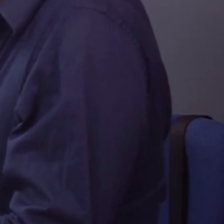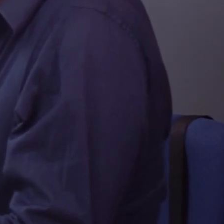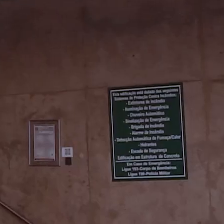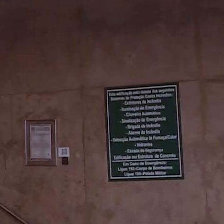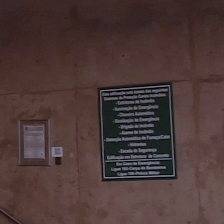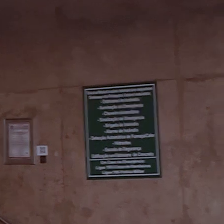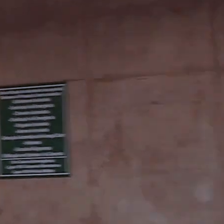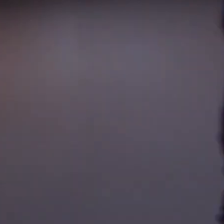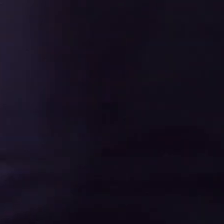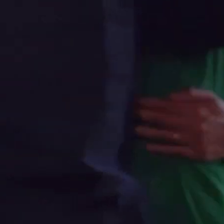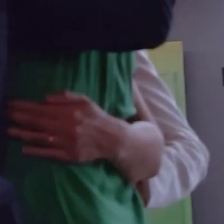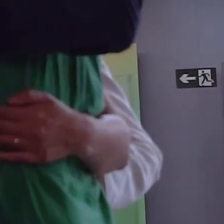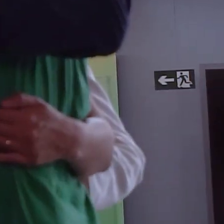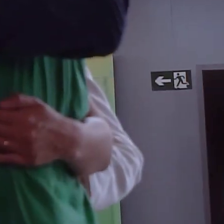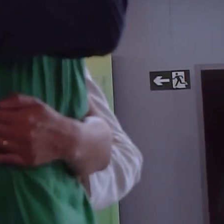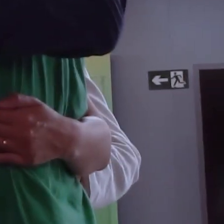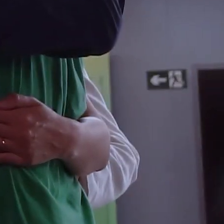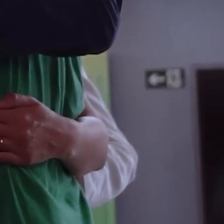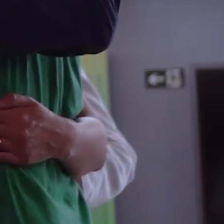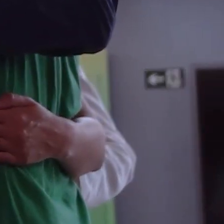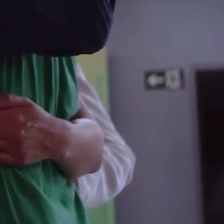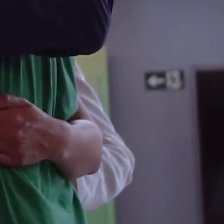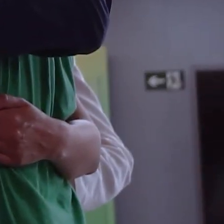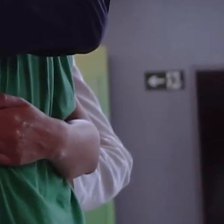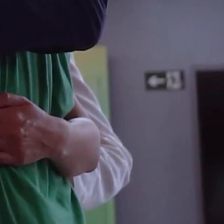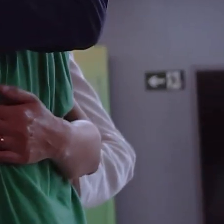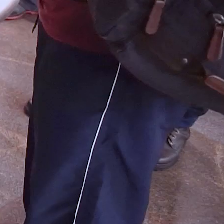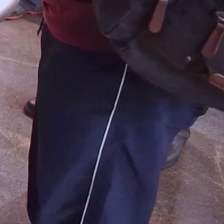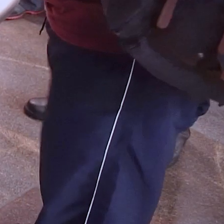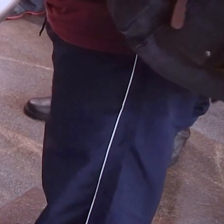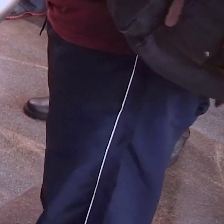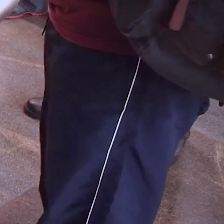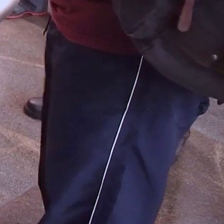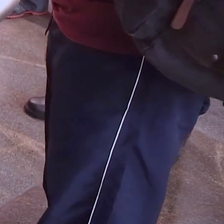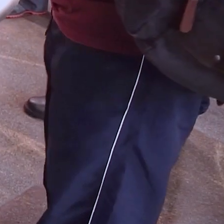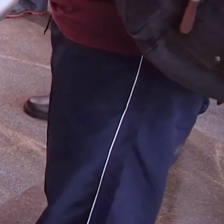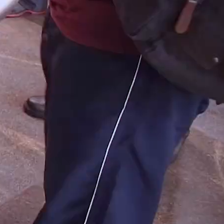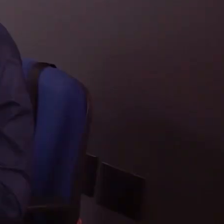Ricardo assina os livros e abraça as pessoas que vêm recebê-lo.